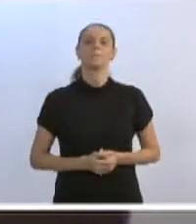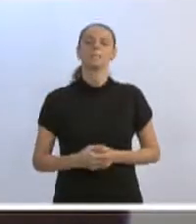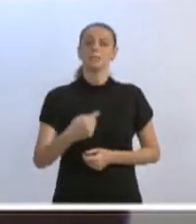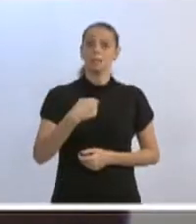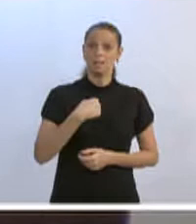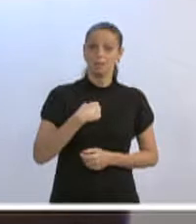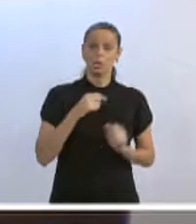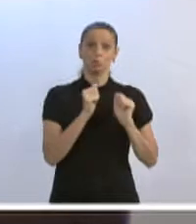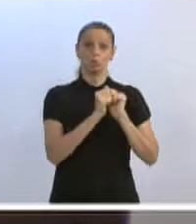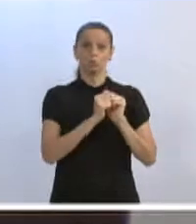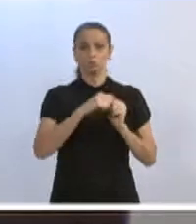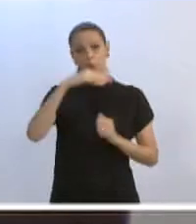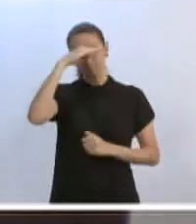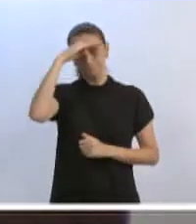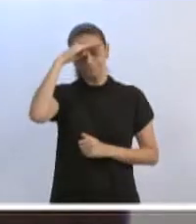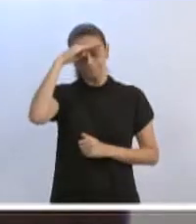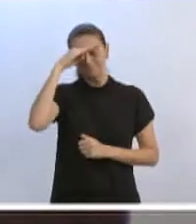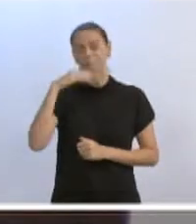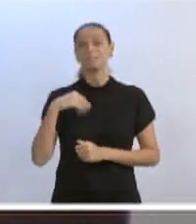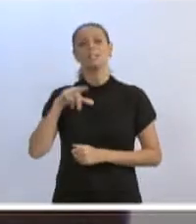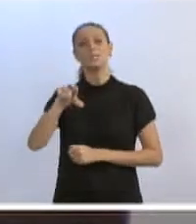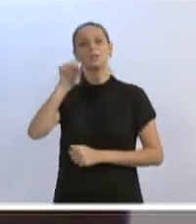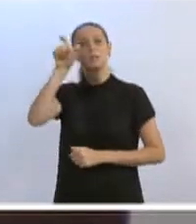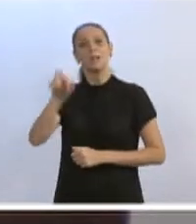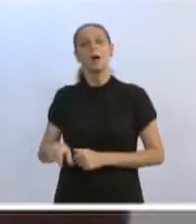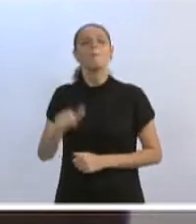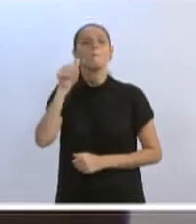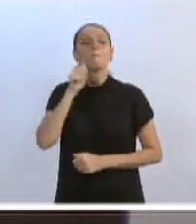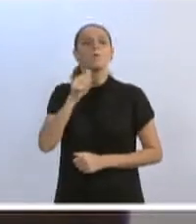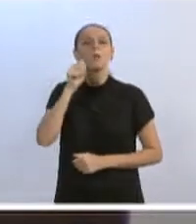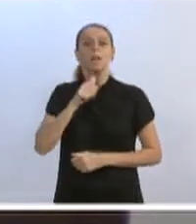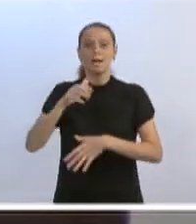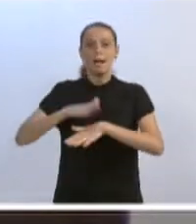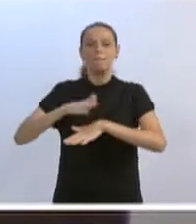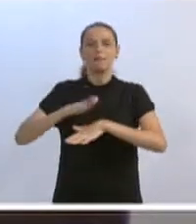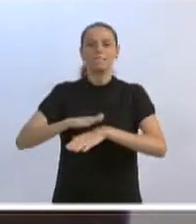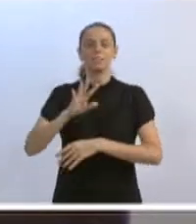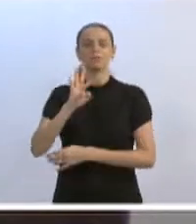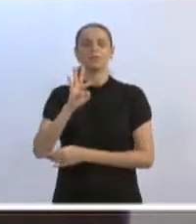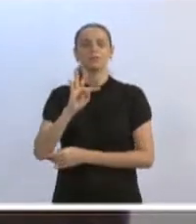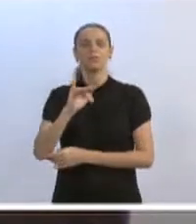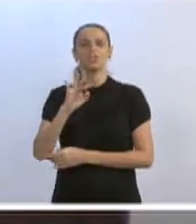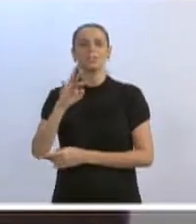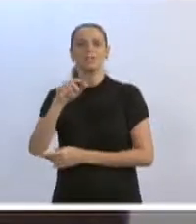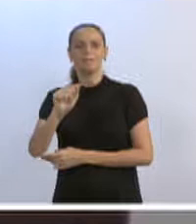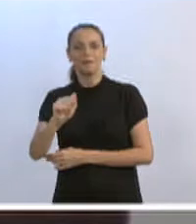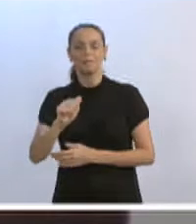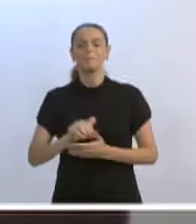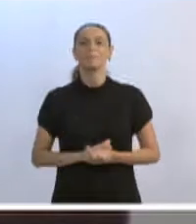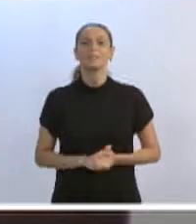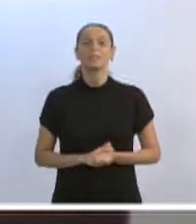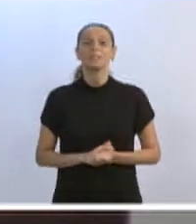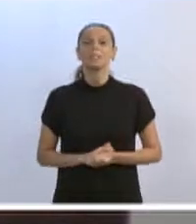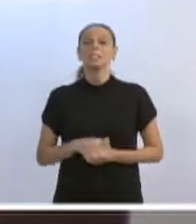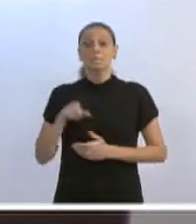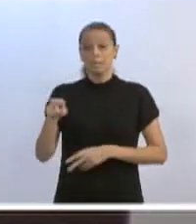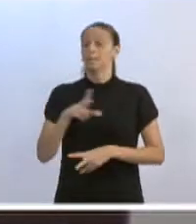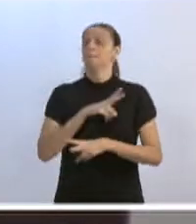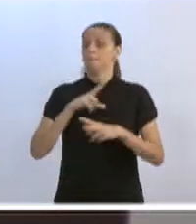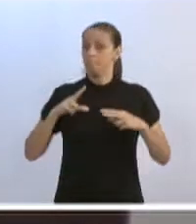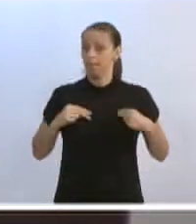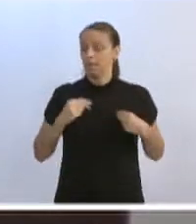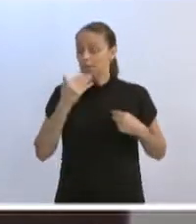honraria a dona tita uma figura carismática fantástica qual tive o prazer de conhecer ontem realmente merece todos os